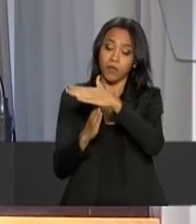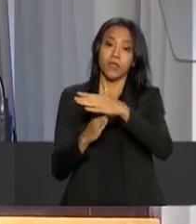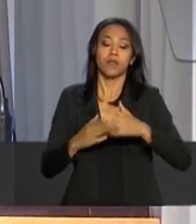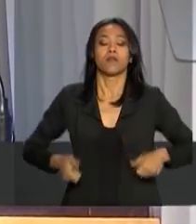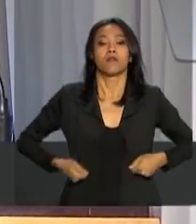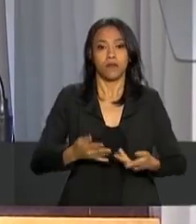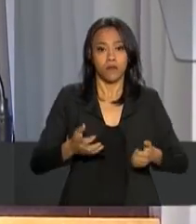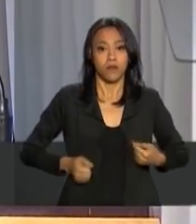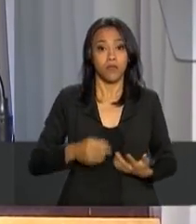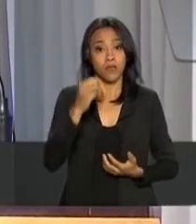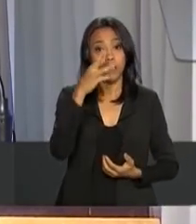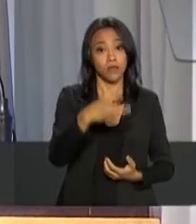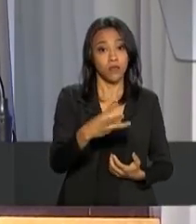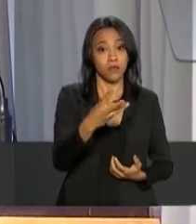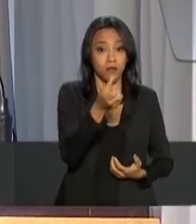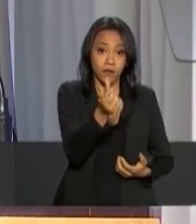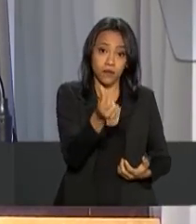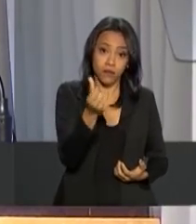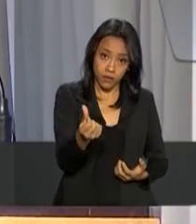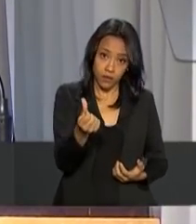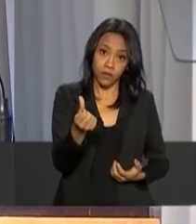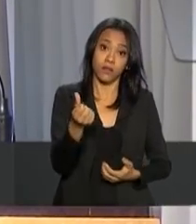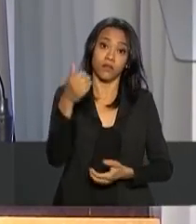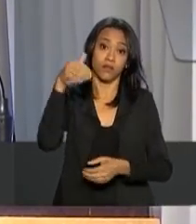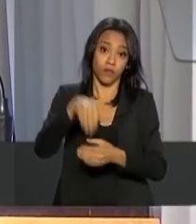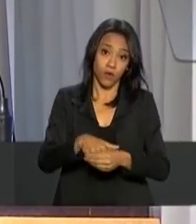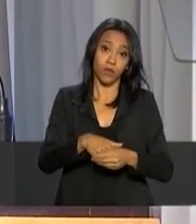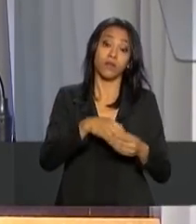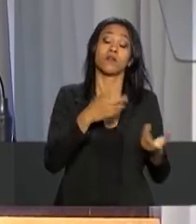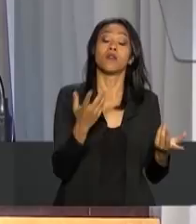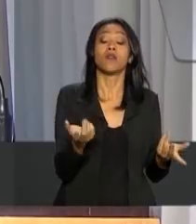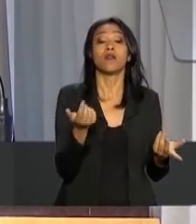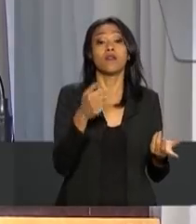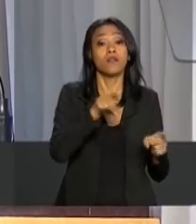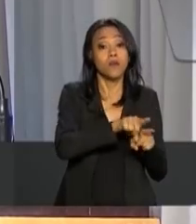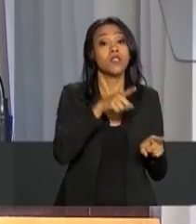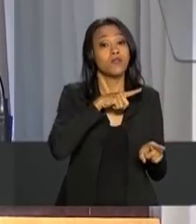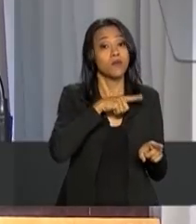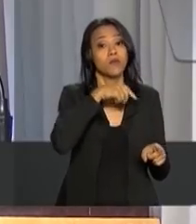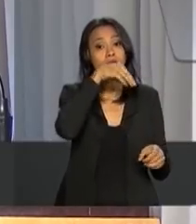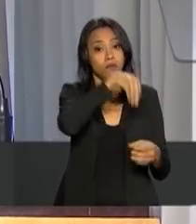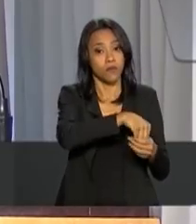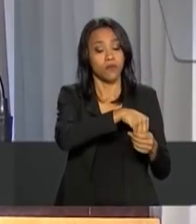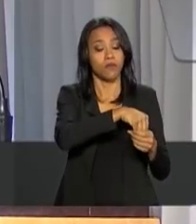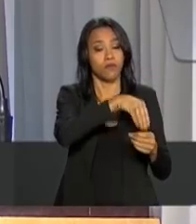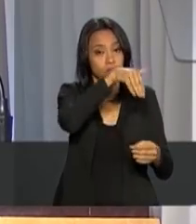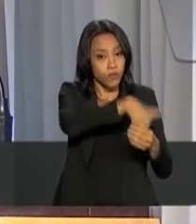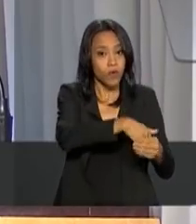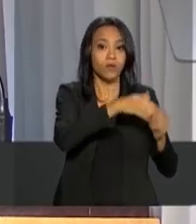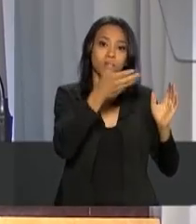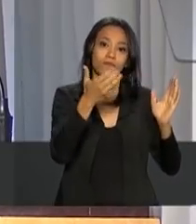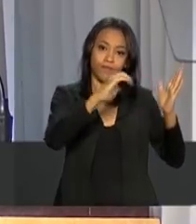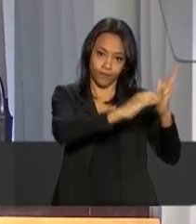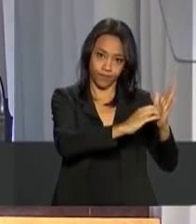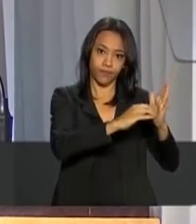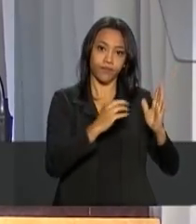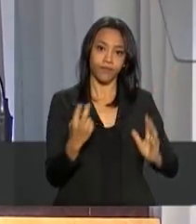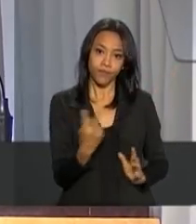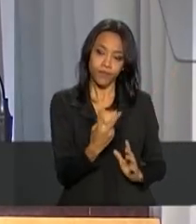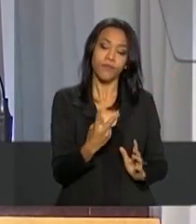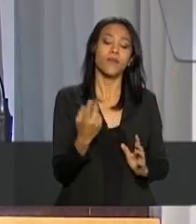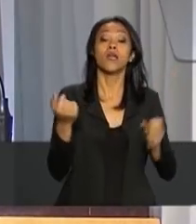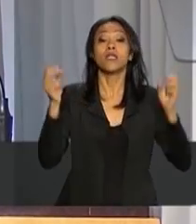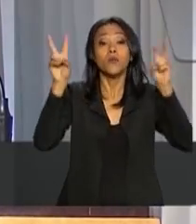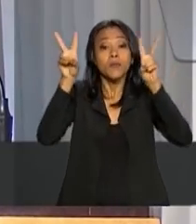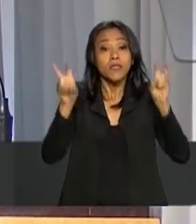366 votos na Câmara e 49 votos no Senado Federal. Portanto, uma amplíssima maioria a revelar que o tema